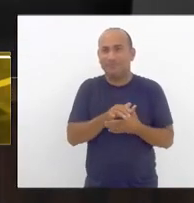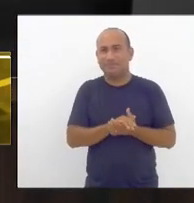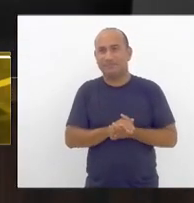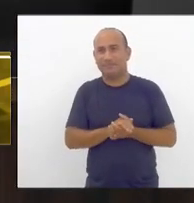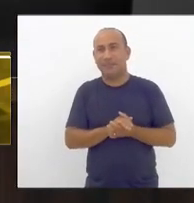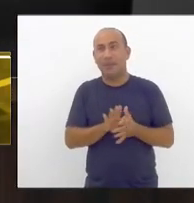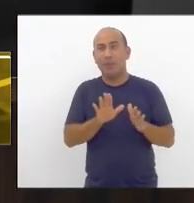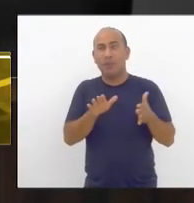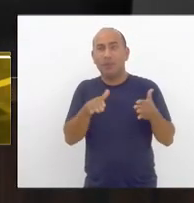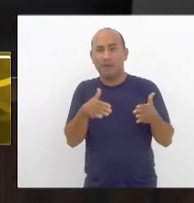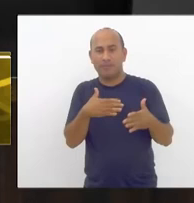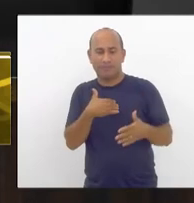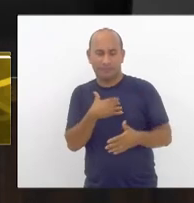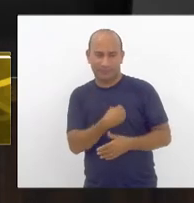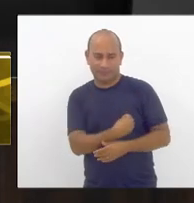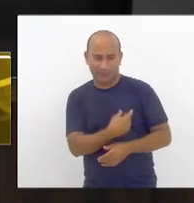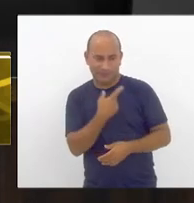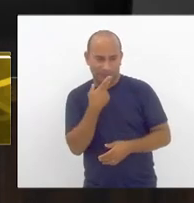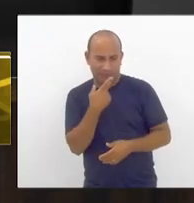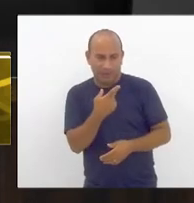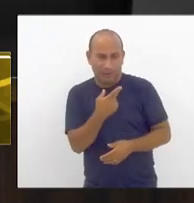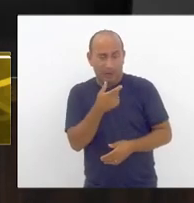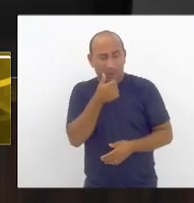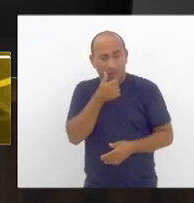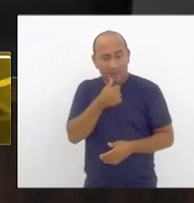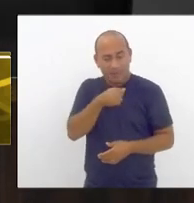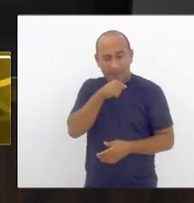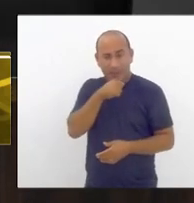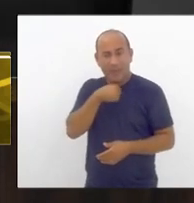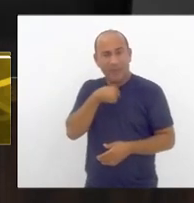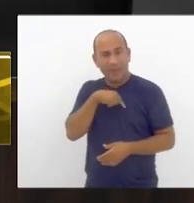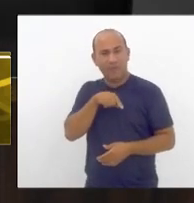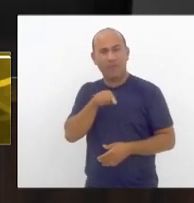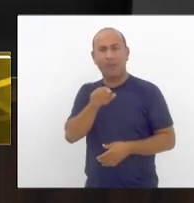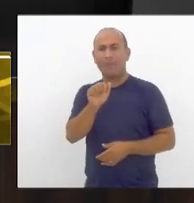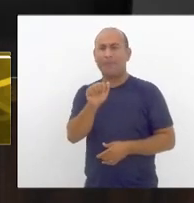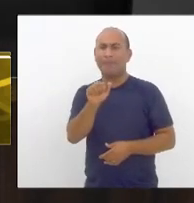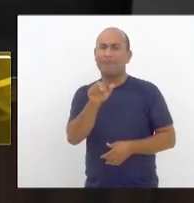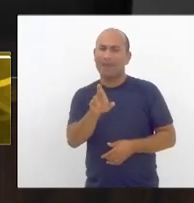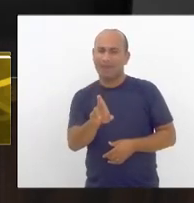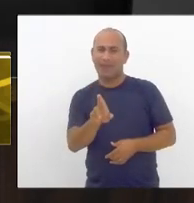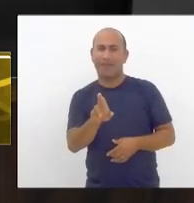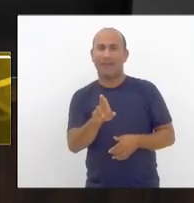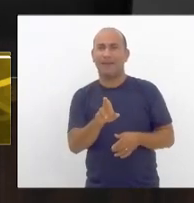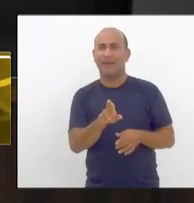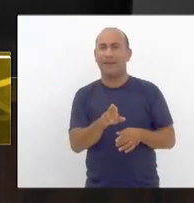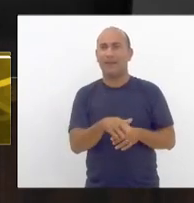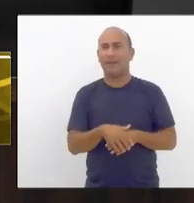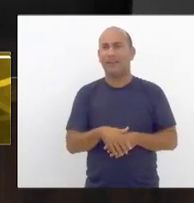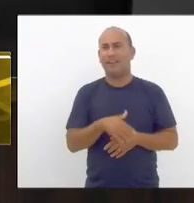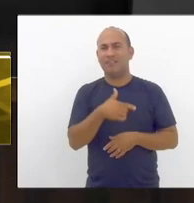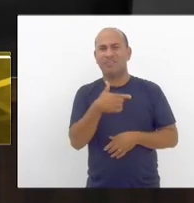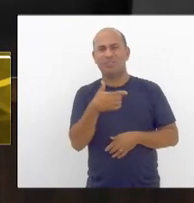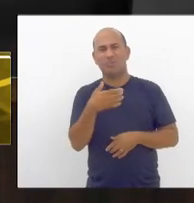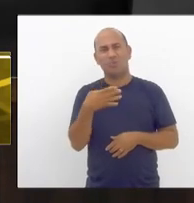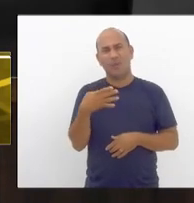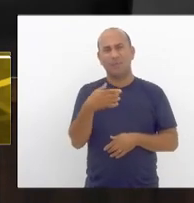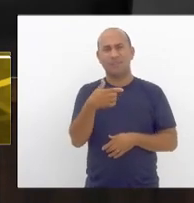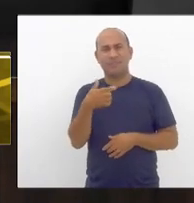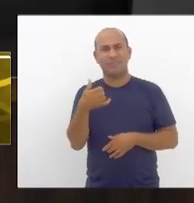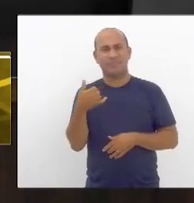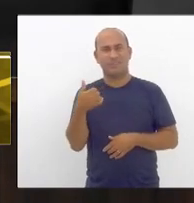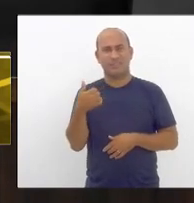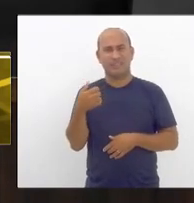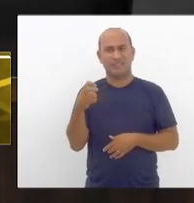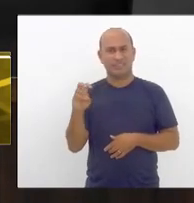Fernando falou Mamãe eu vou abrir um bar um 24 25 anos né Fernanda